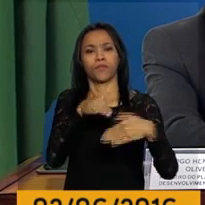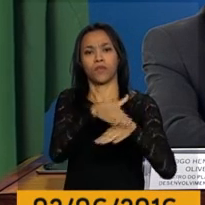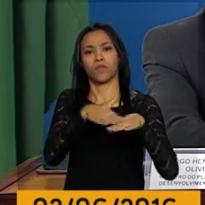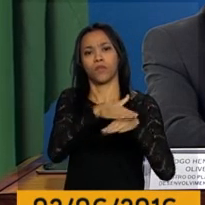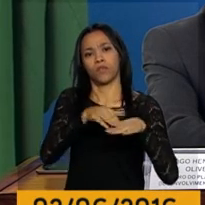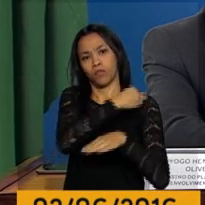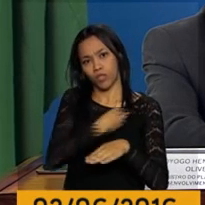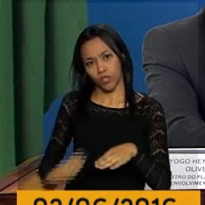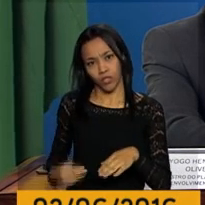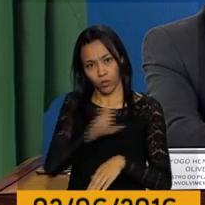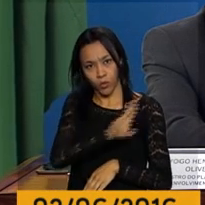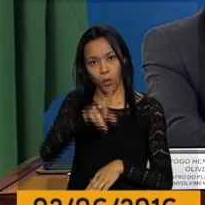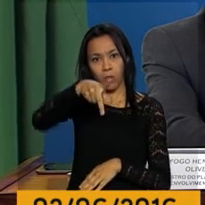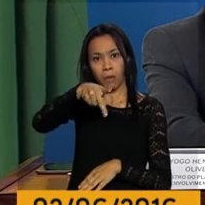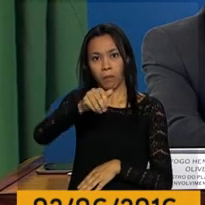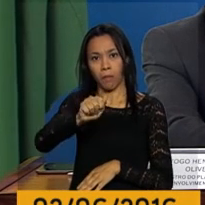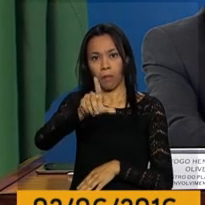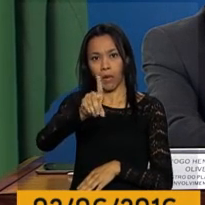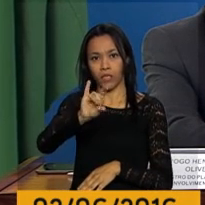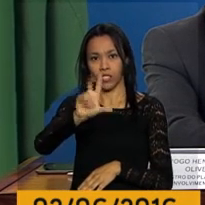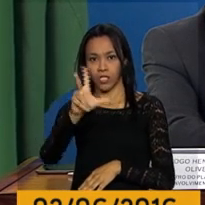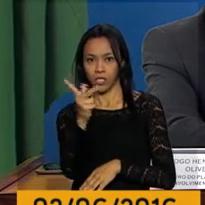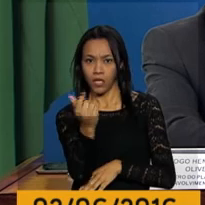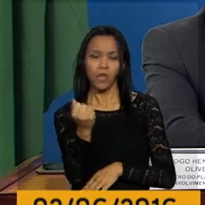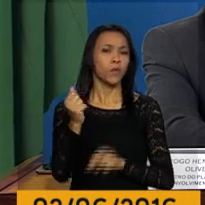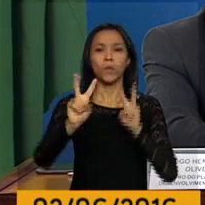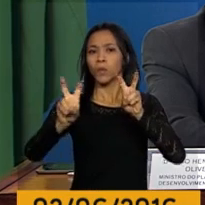é de natureza econômica. Se o primeiro passo,